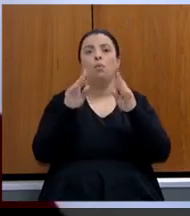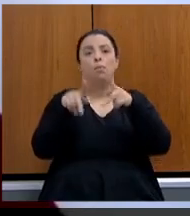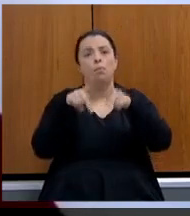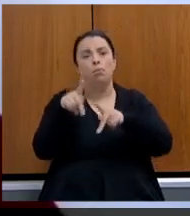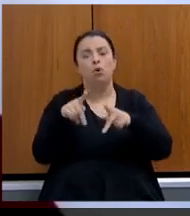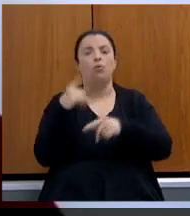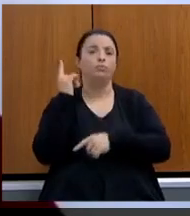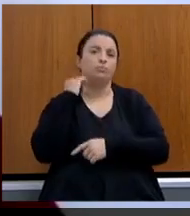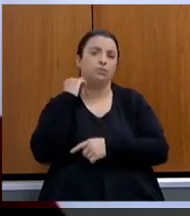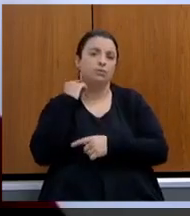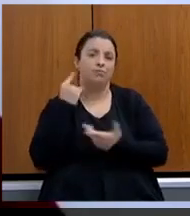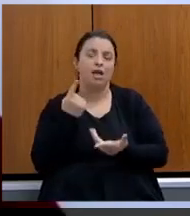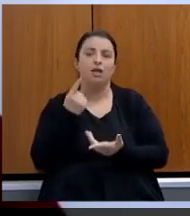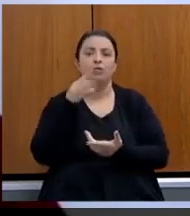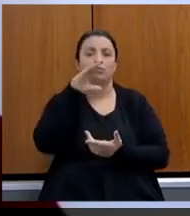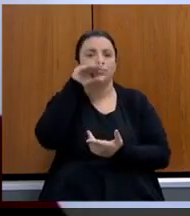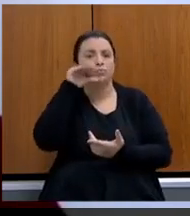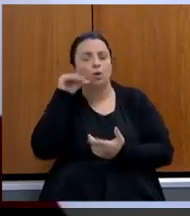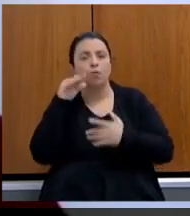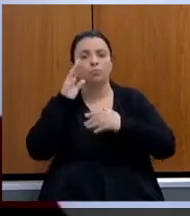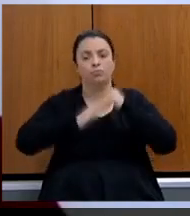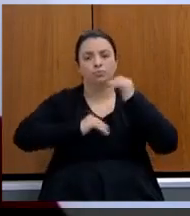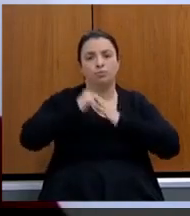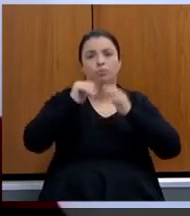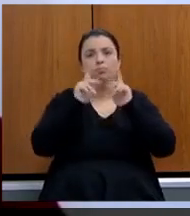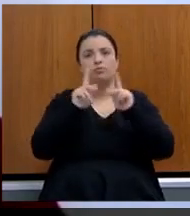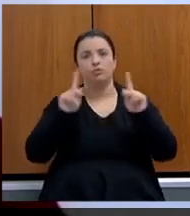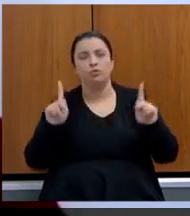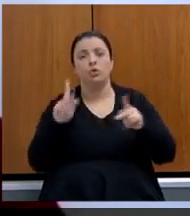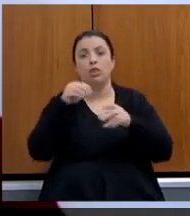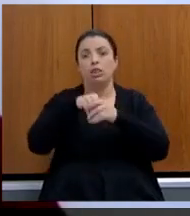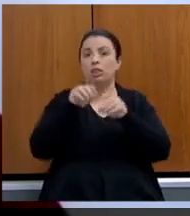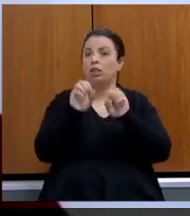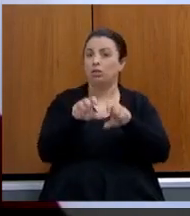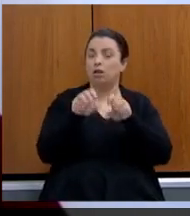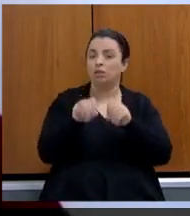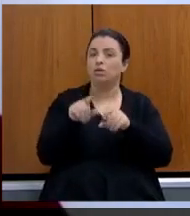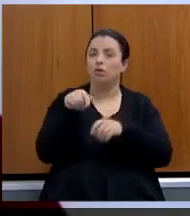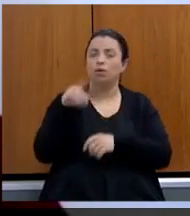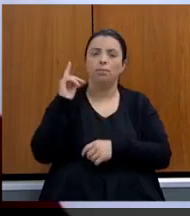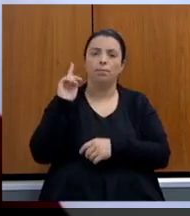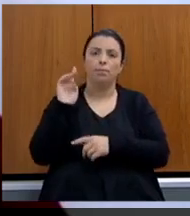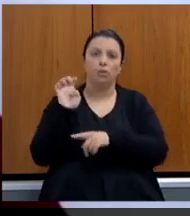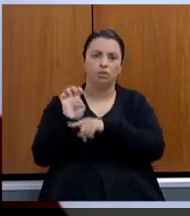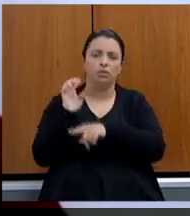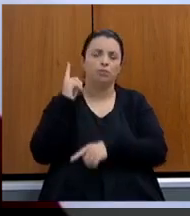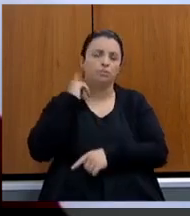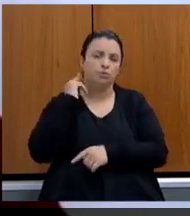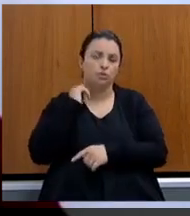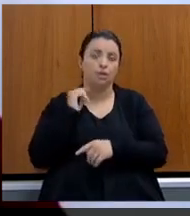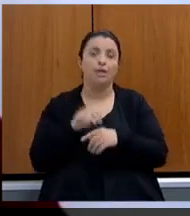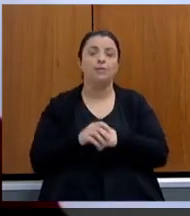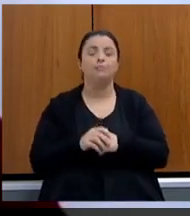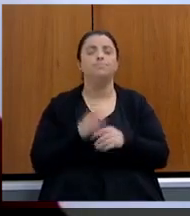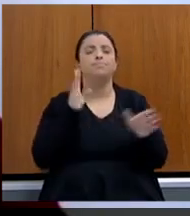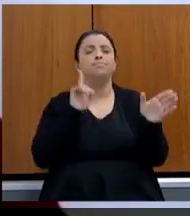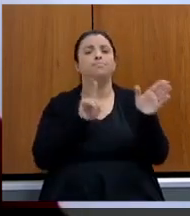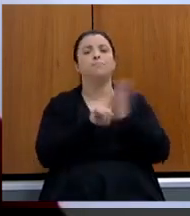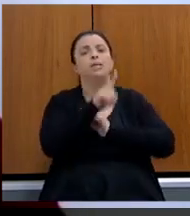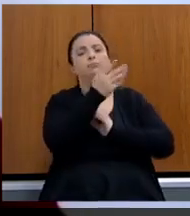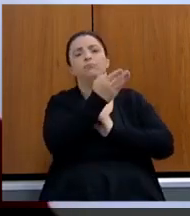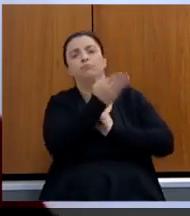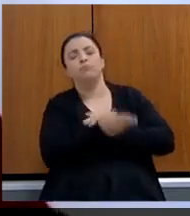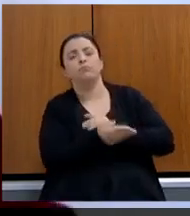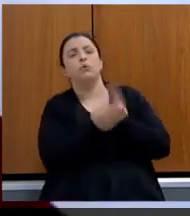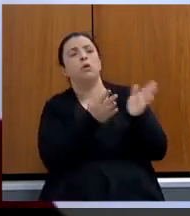todos os servidores e servidoras da infração administrar Ice é secretária Eu tenho algumas anotações